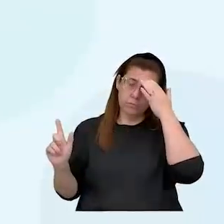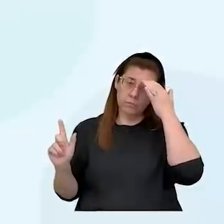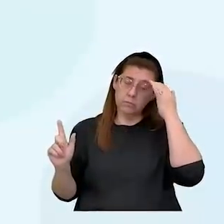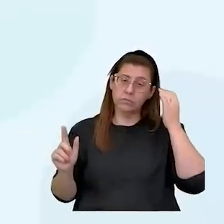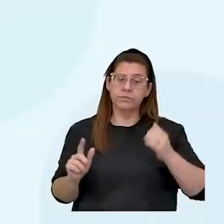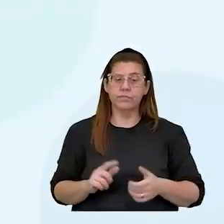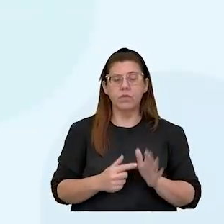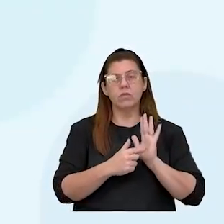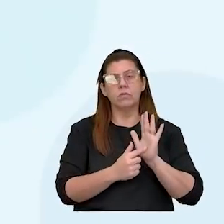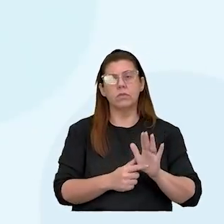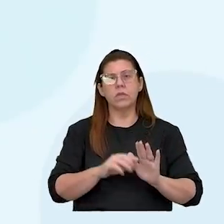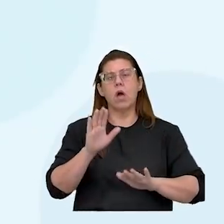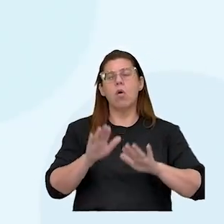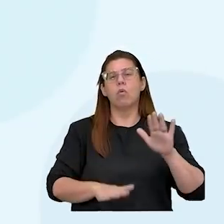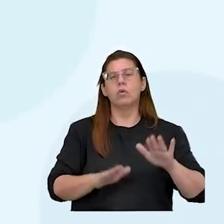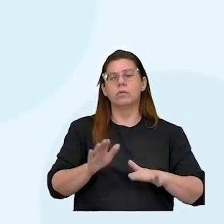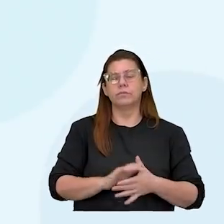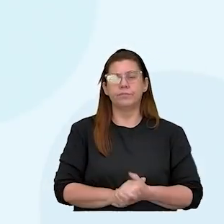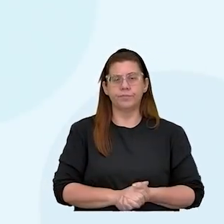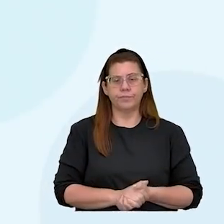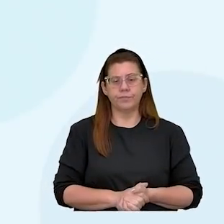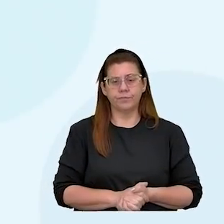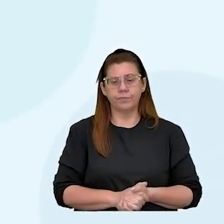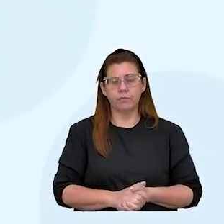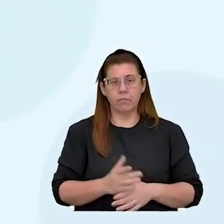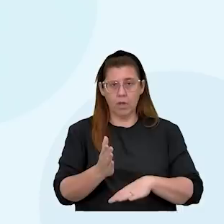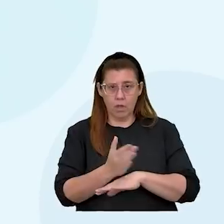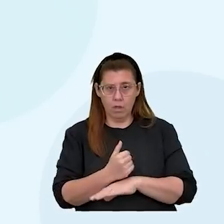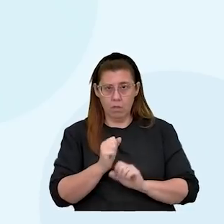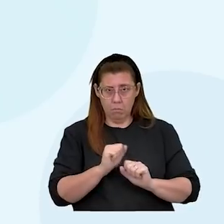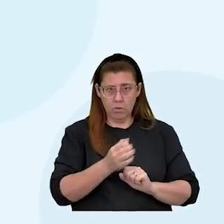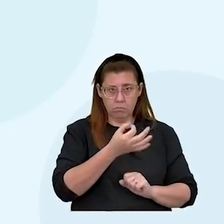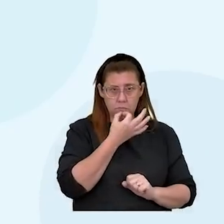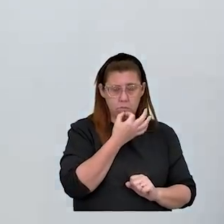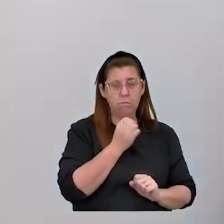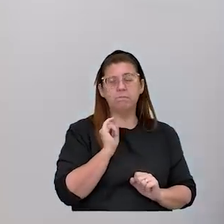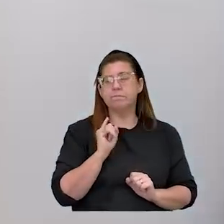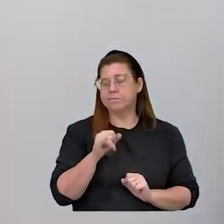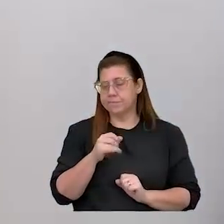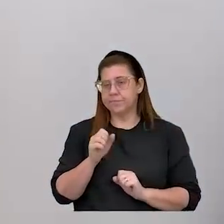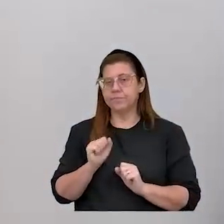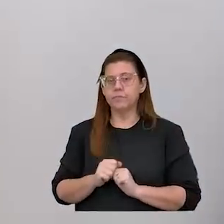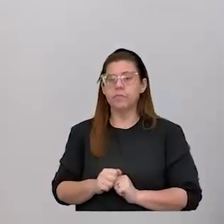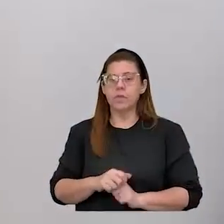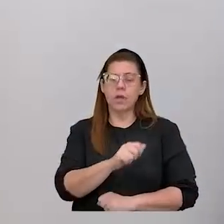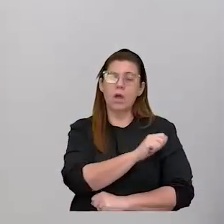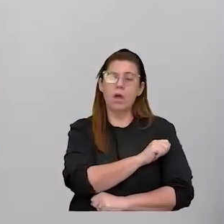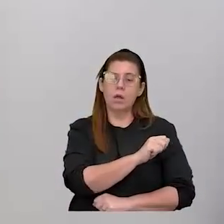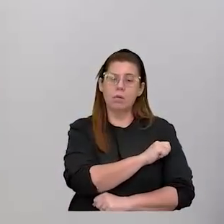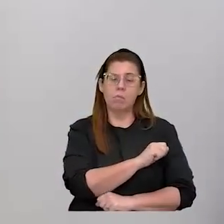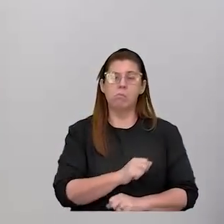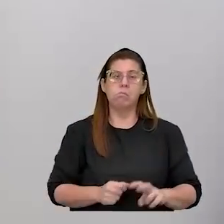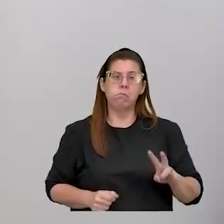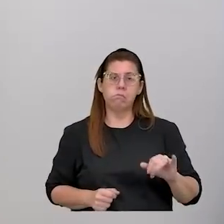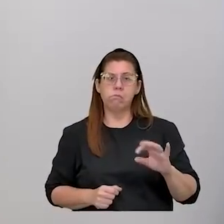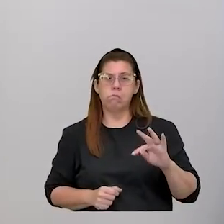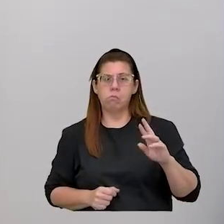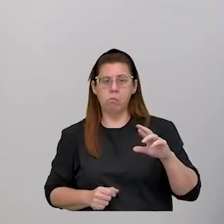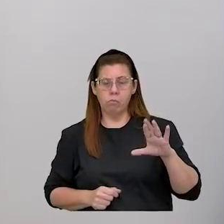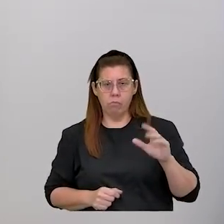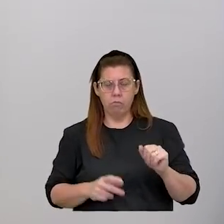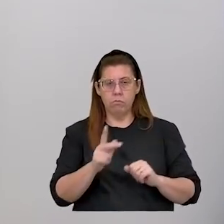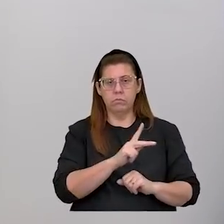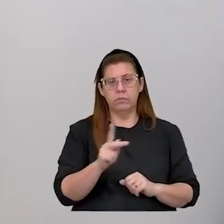eu vou mostrar alguns elementos. Então, Sim, antes de você continuar, posso fazer um comentário pode? aqui? Ó, a aluna Vitória,